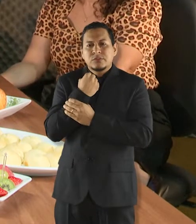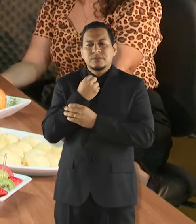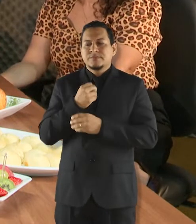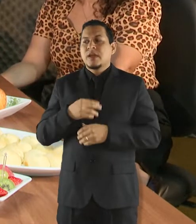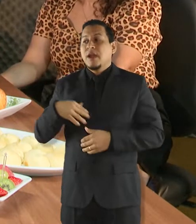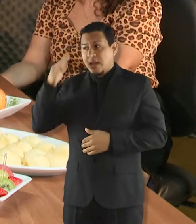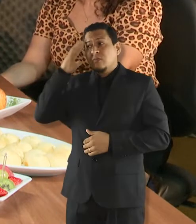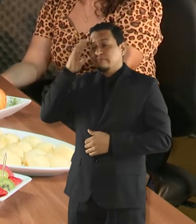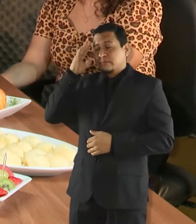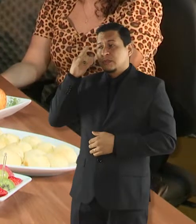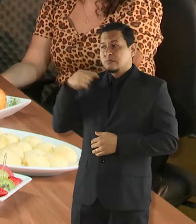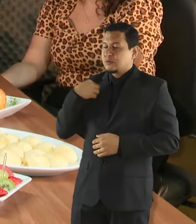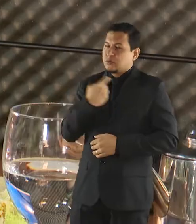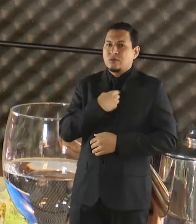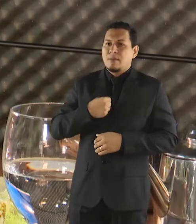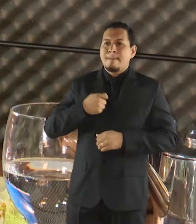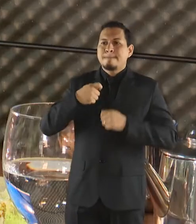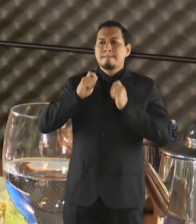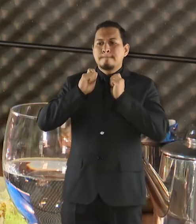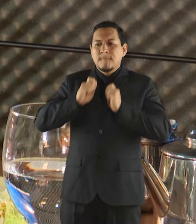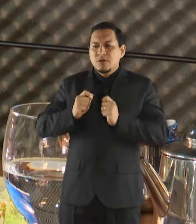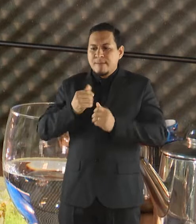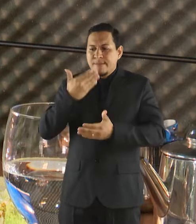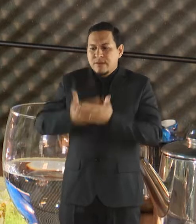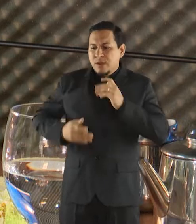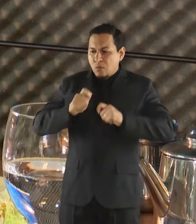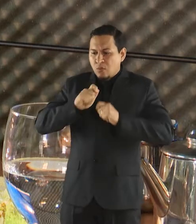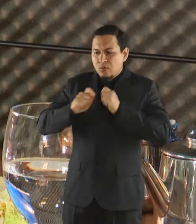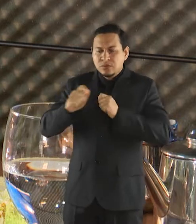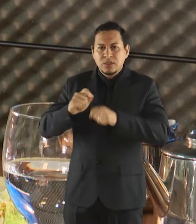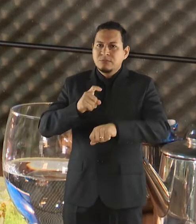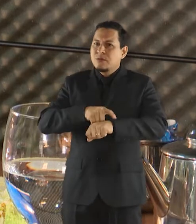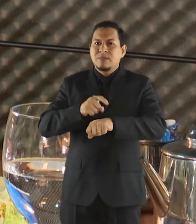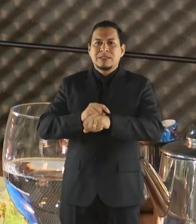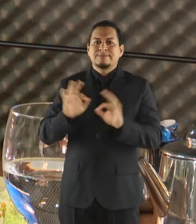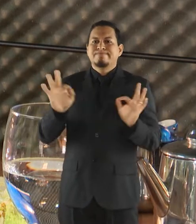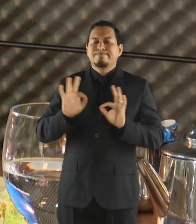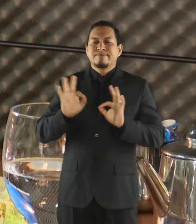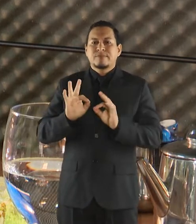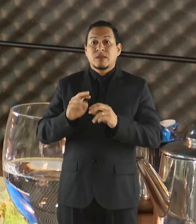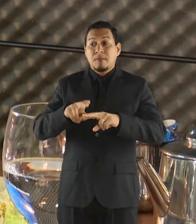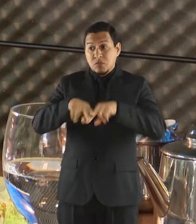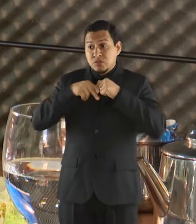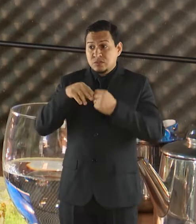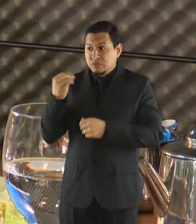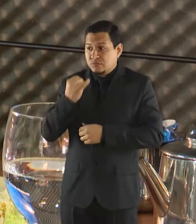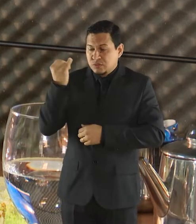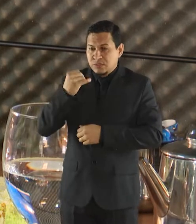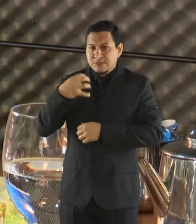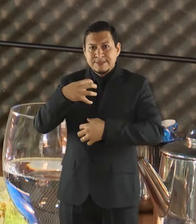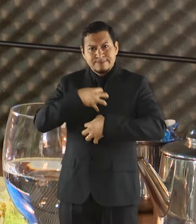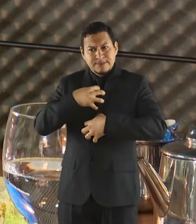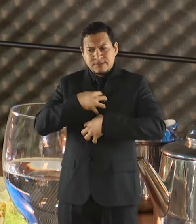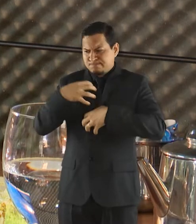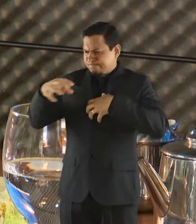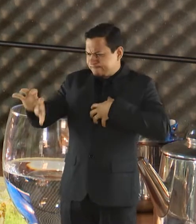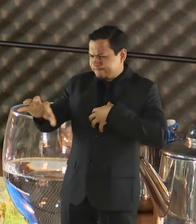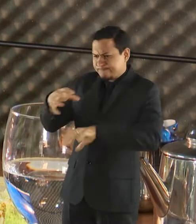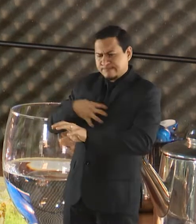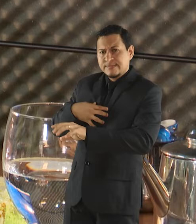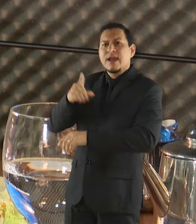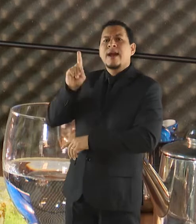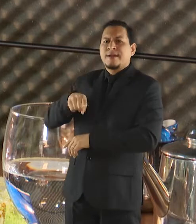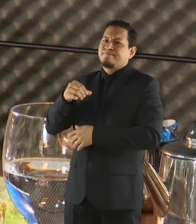ficar insensível de forma alguma, né? A gente não pode ficar insensível. Então, assim, a sensibilidade com a dor do outro,